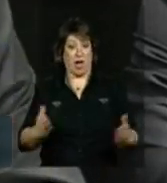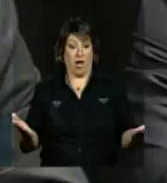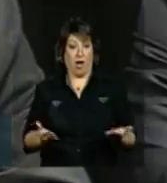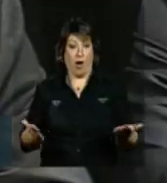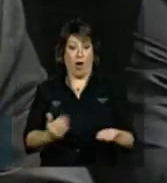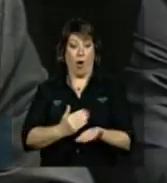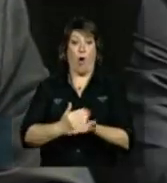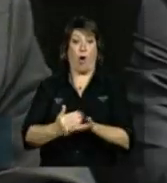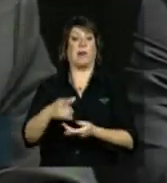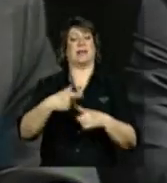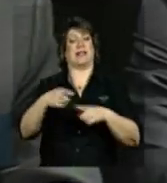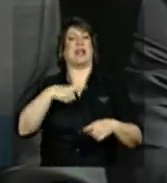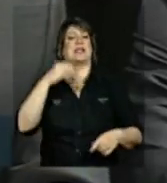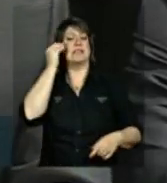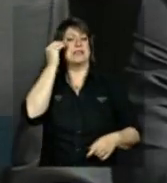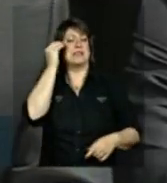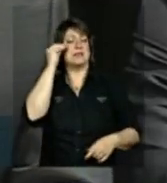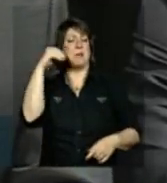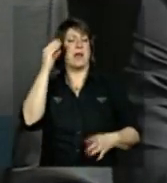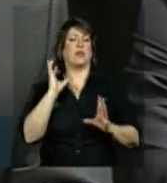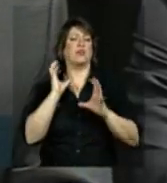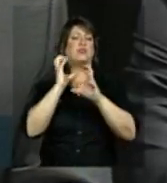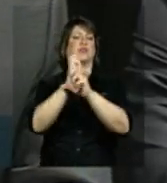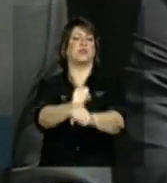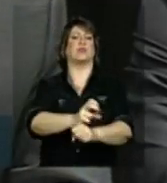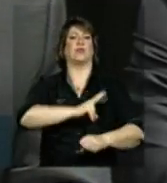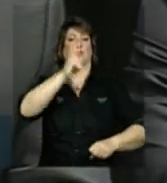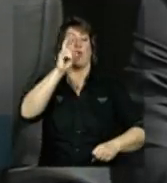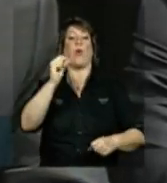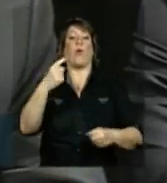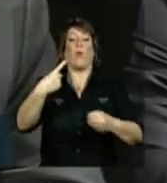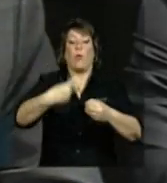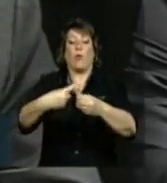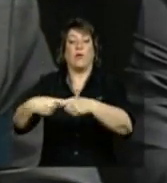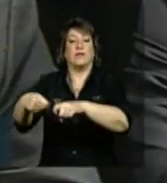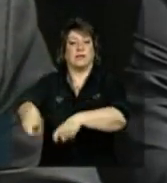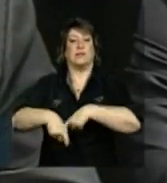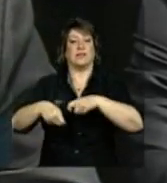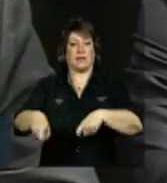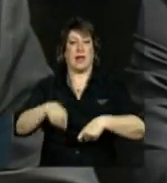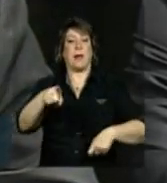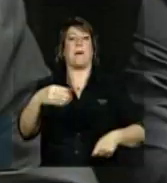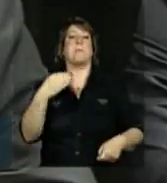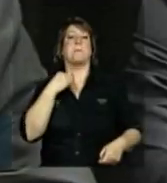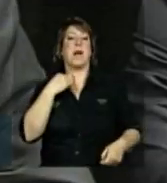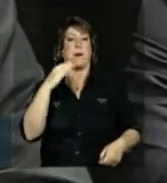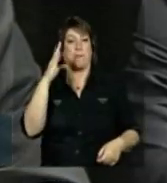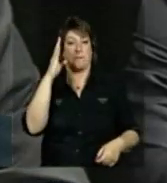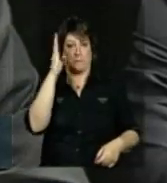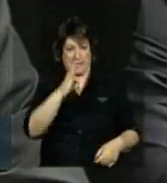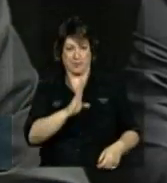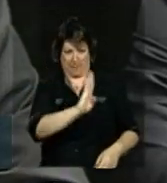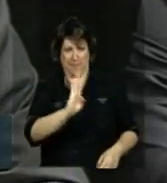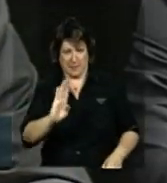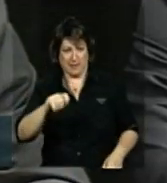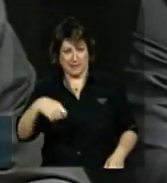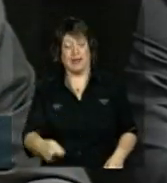ele já tem uma experiência muito grande, que é a experiência rural, é a área do campo, da agricultura.